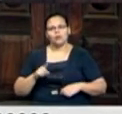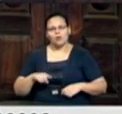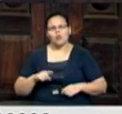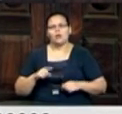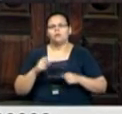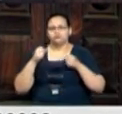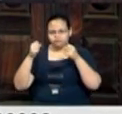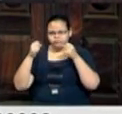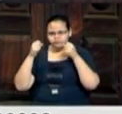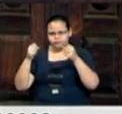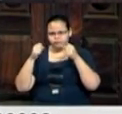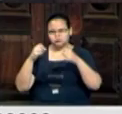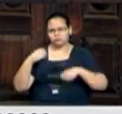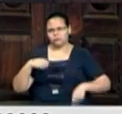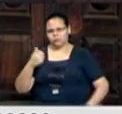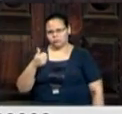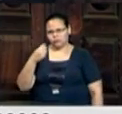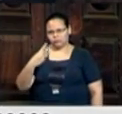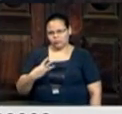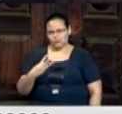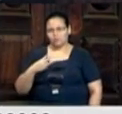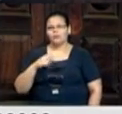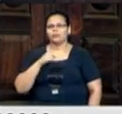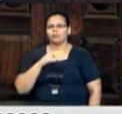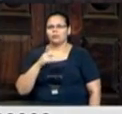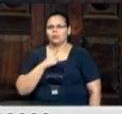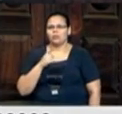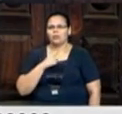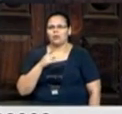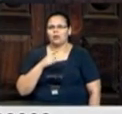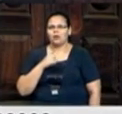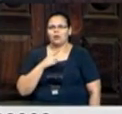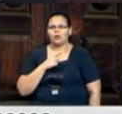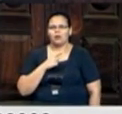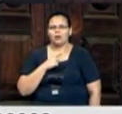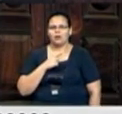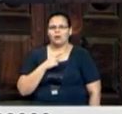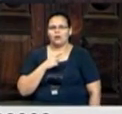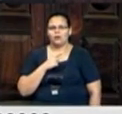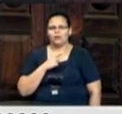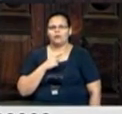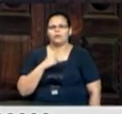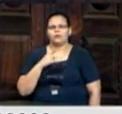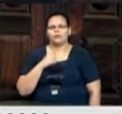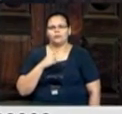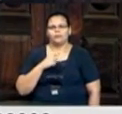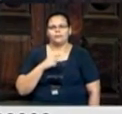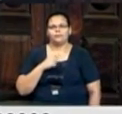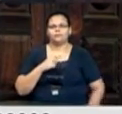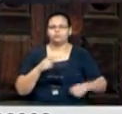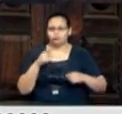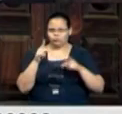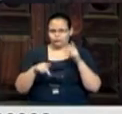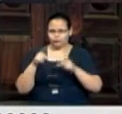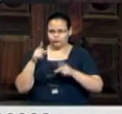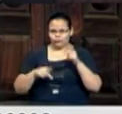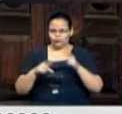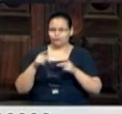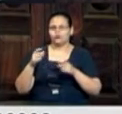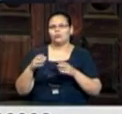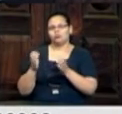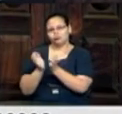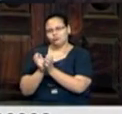é uma reivindicação, 13º salário. Mas tem parcela da população, de